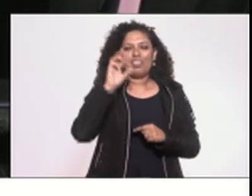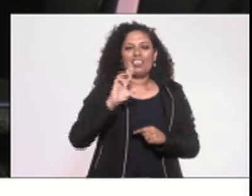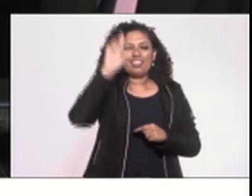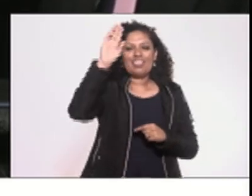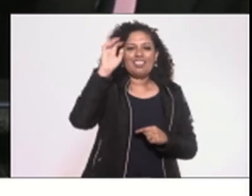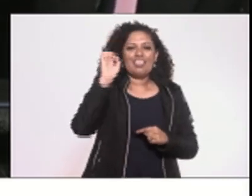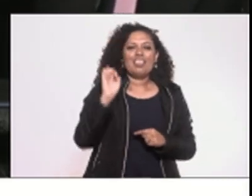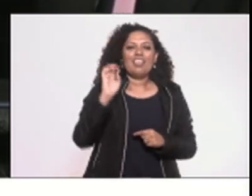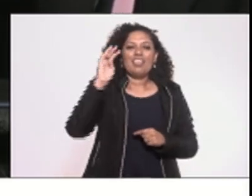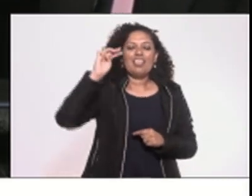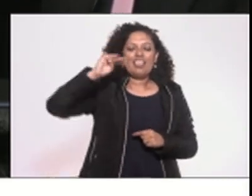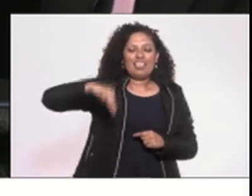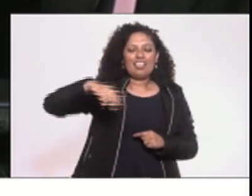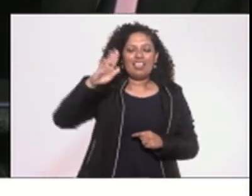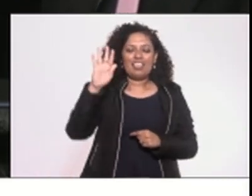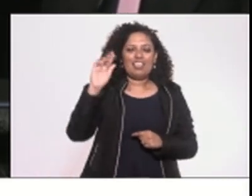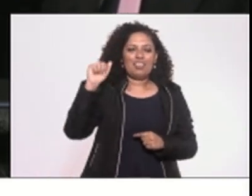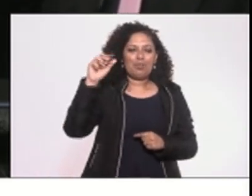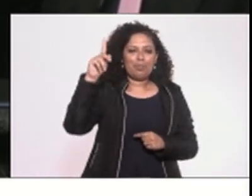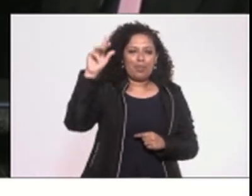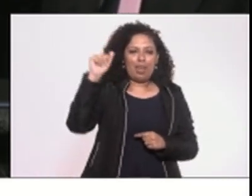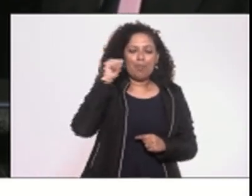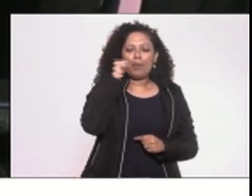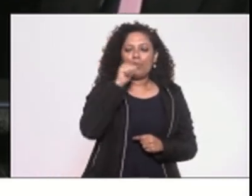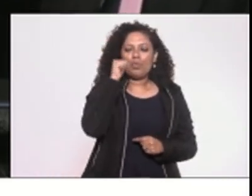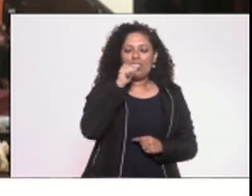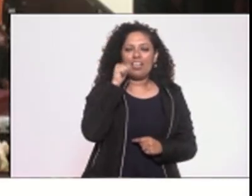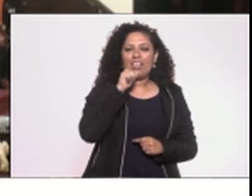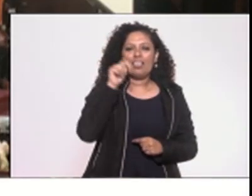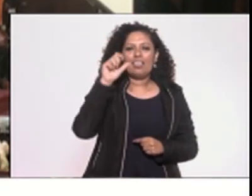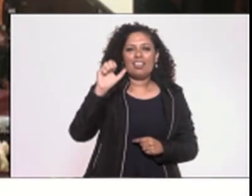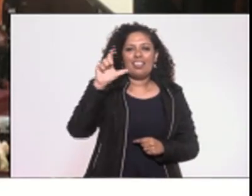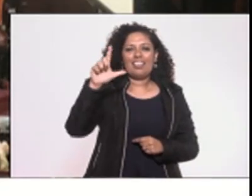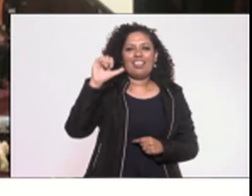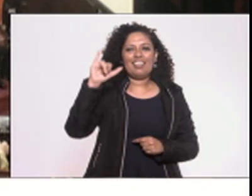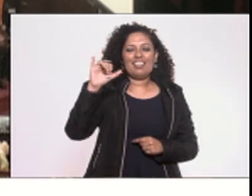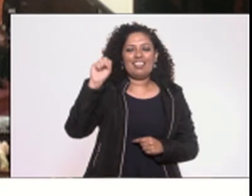Embrapa Agrobiologia, Maria Elizabeth Correia.